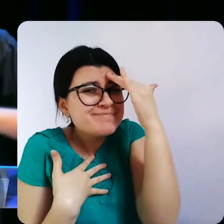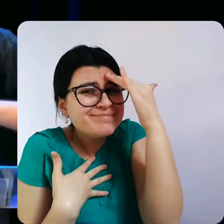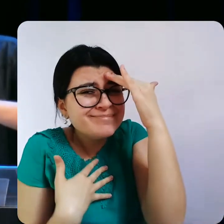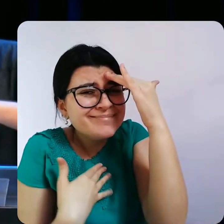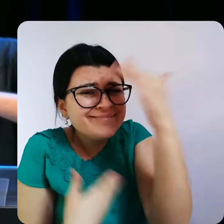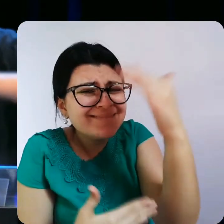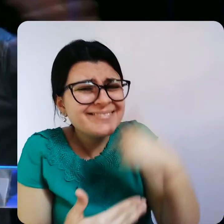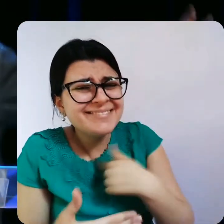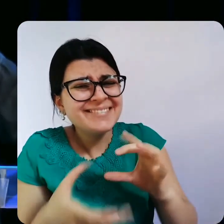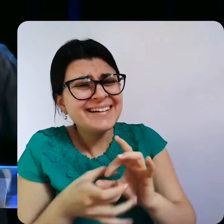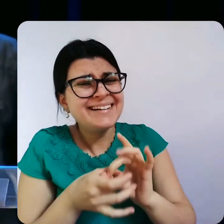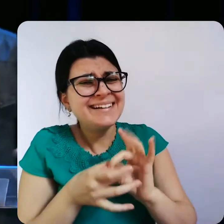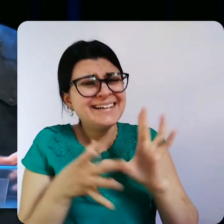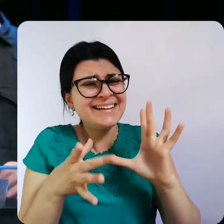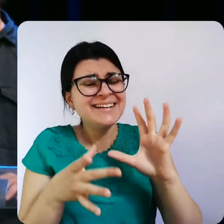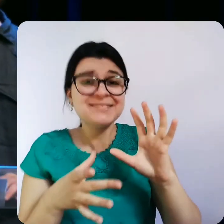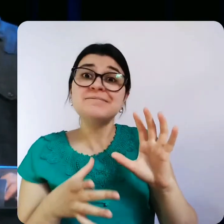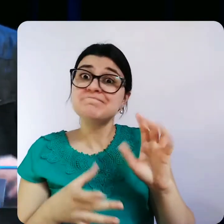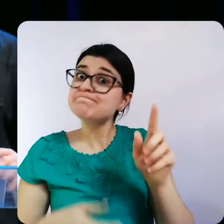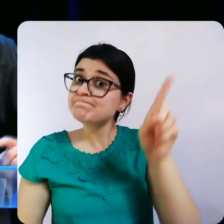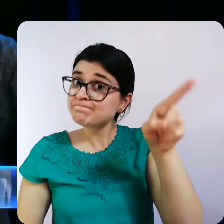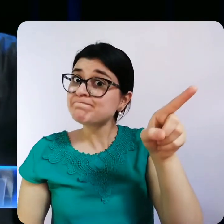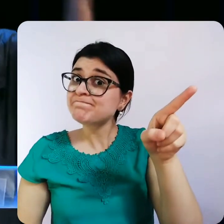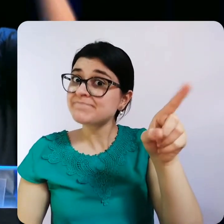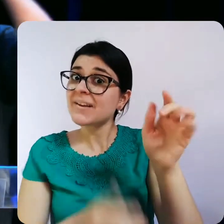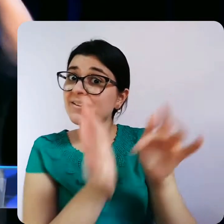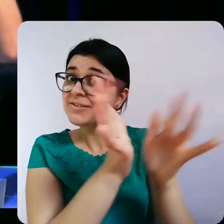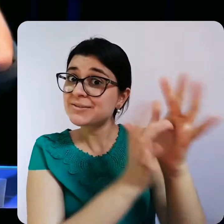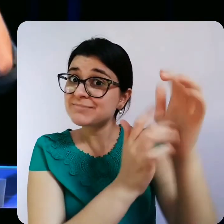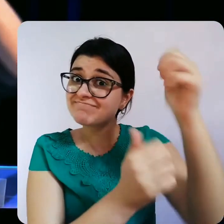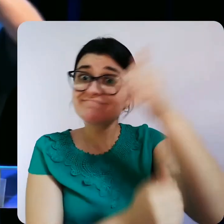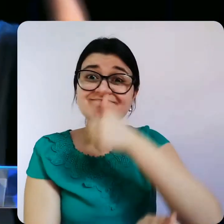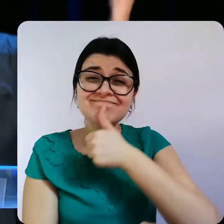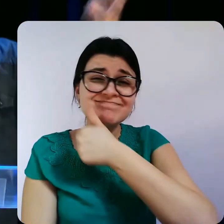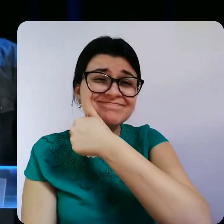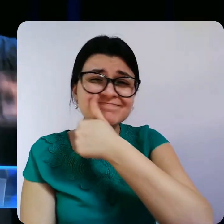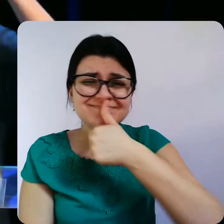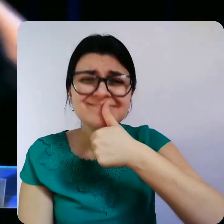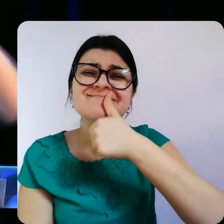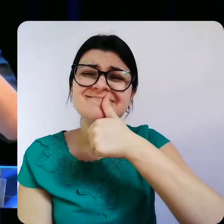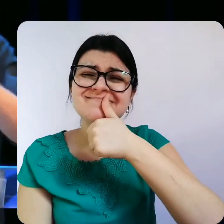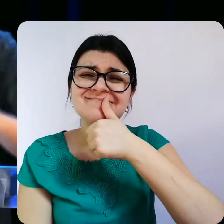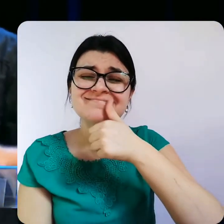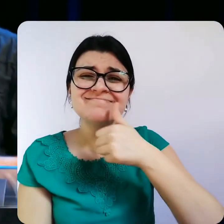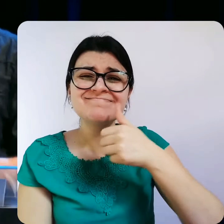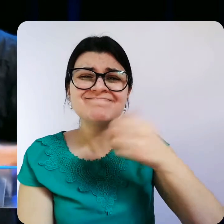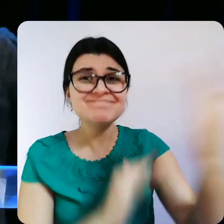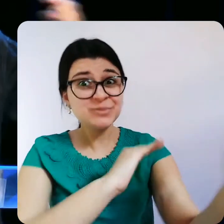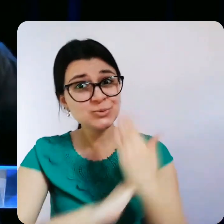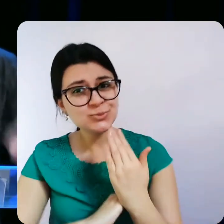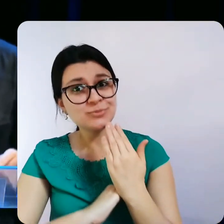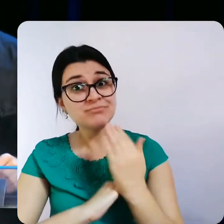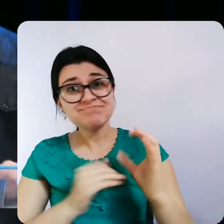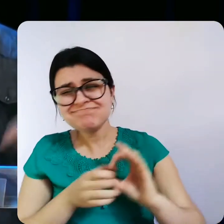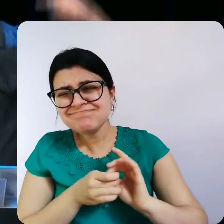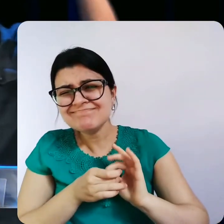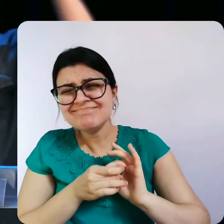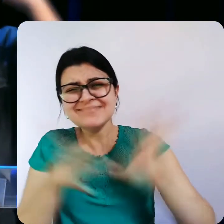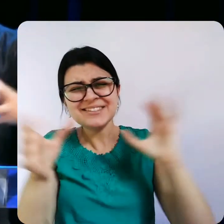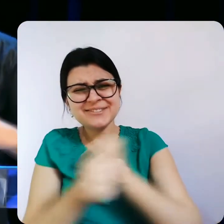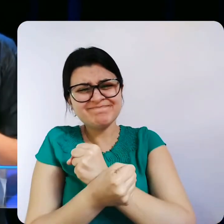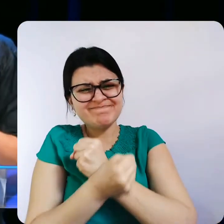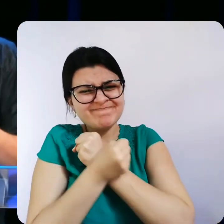nosso pecado, nós somos separados de Deus. Mas Paulo diz, mas, porque Deus te ama, Ele veio,